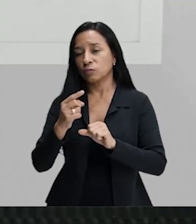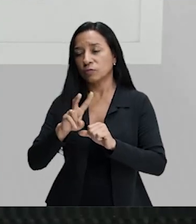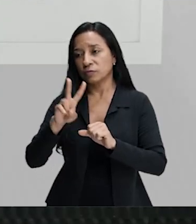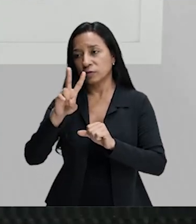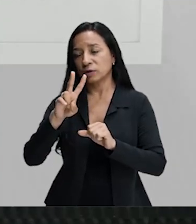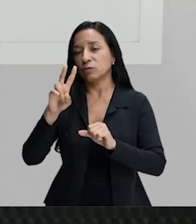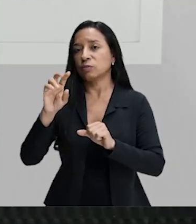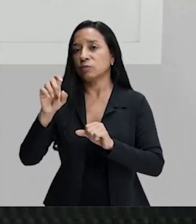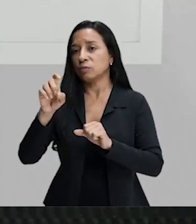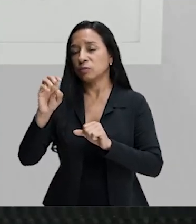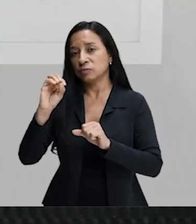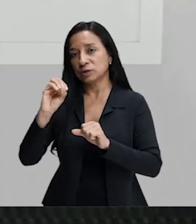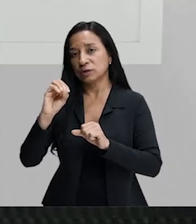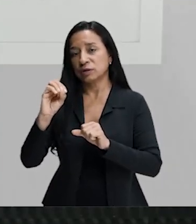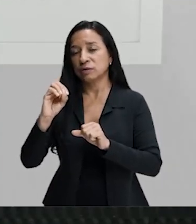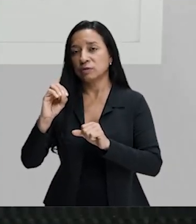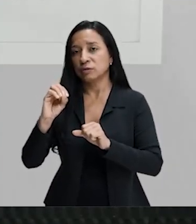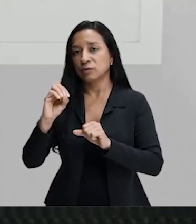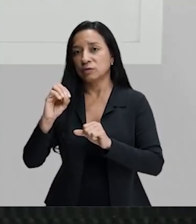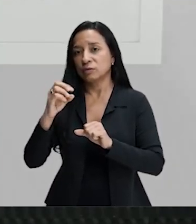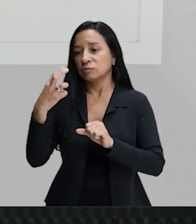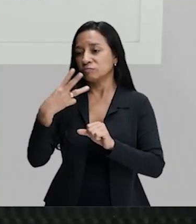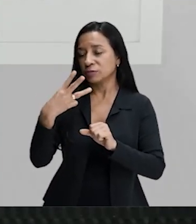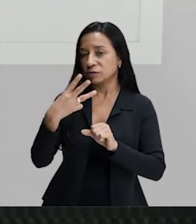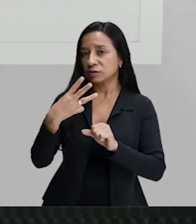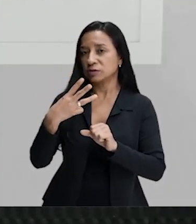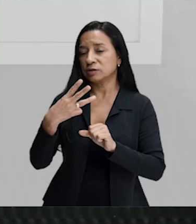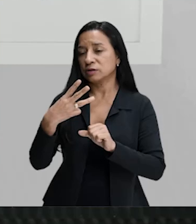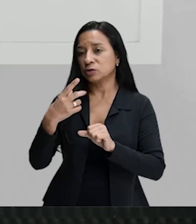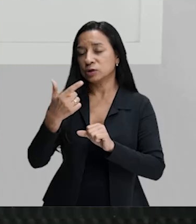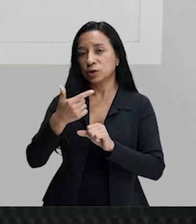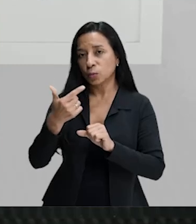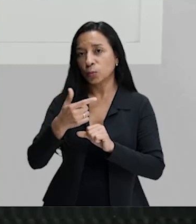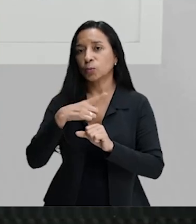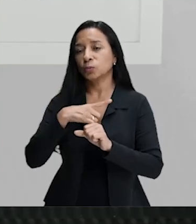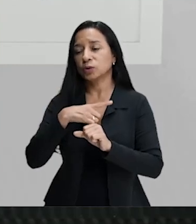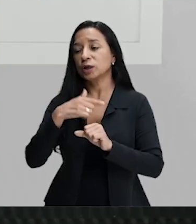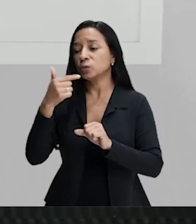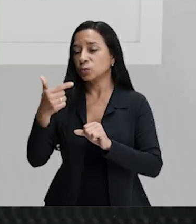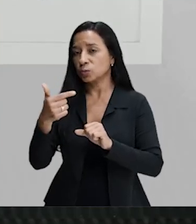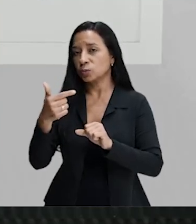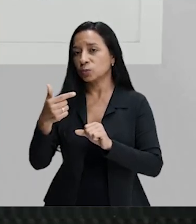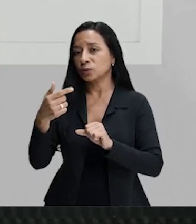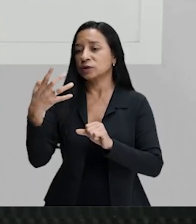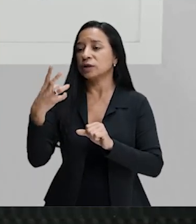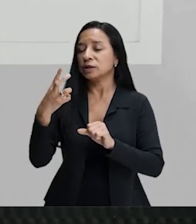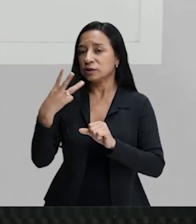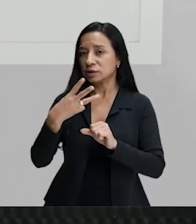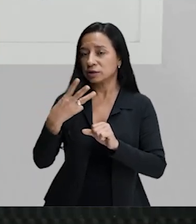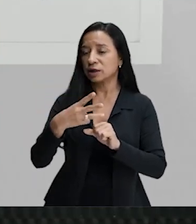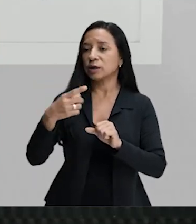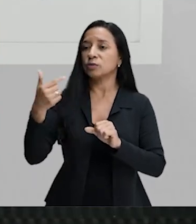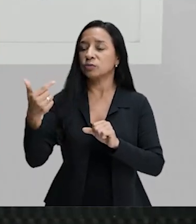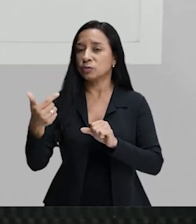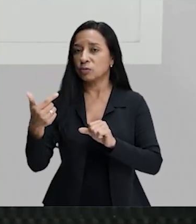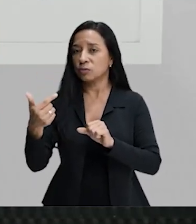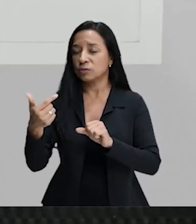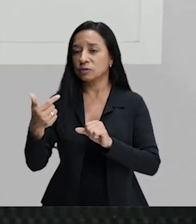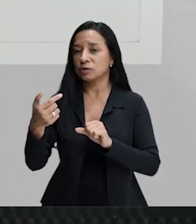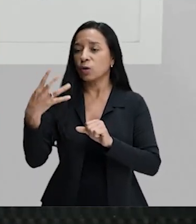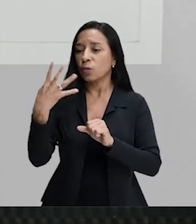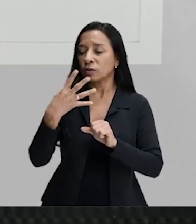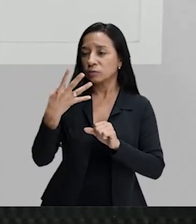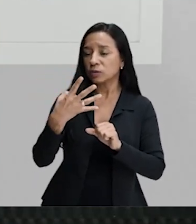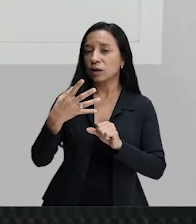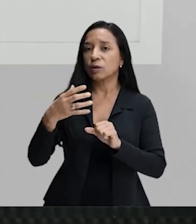duas. Terceiro grau, 3. Quarto grau, 4. Então, existe uma relação entre o grau da equação